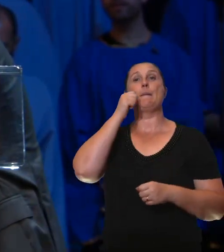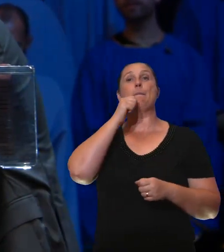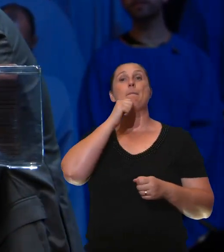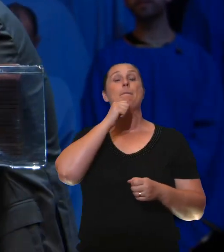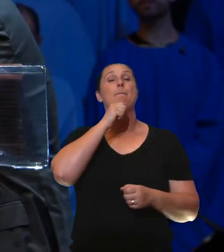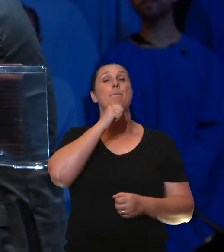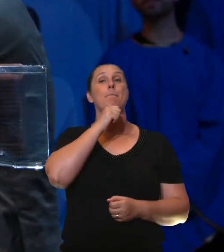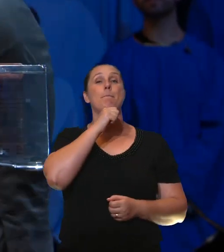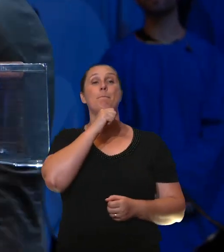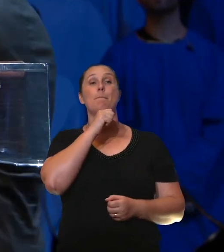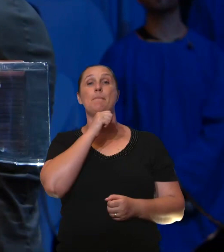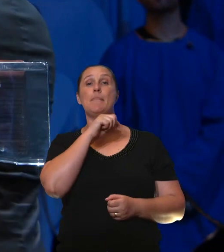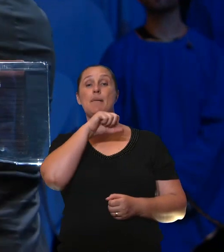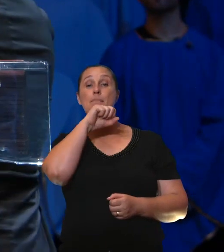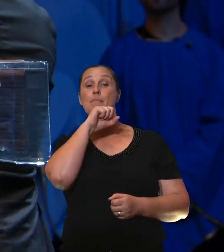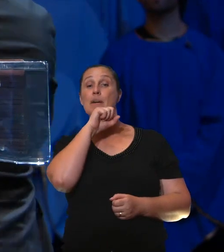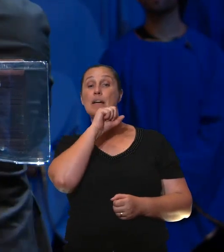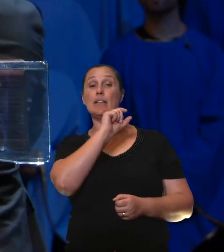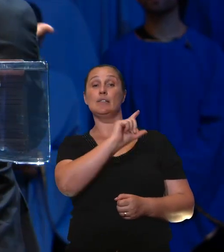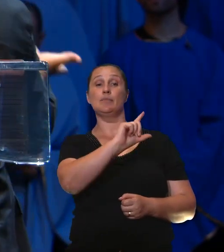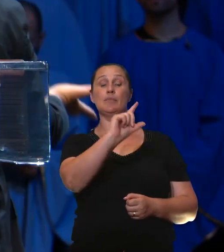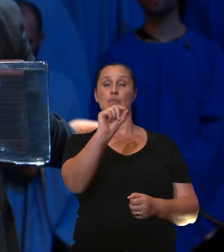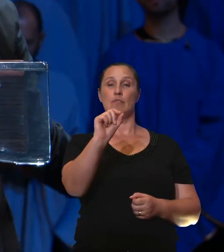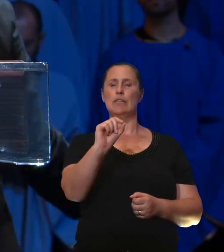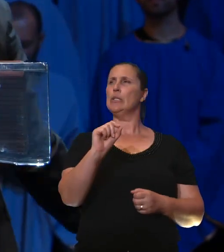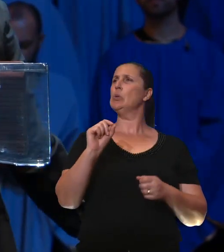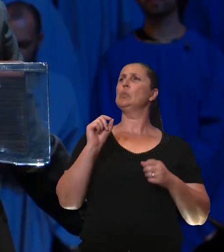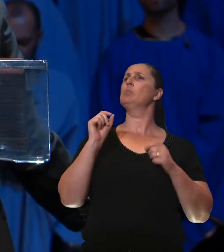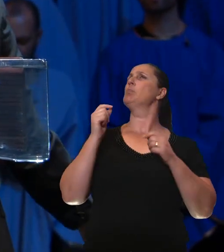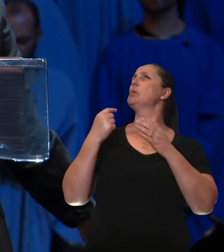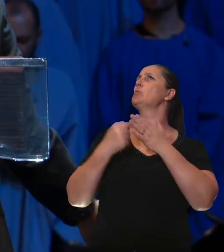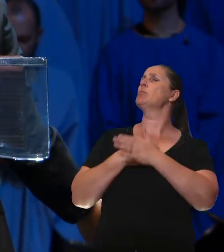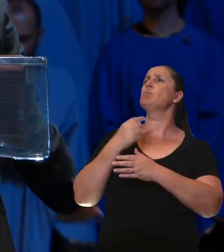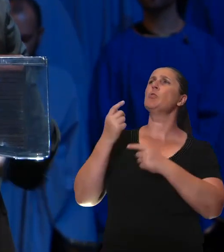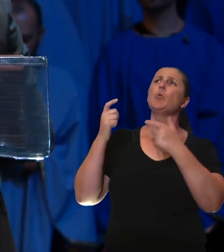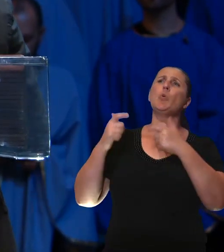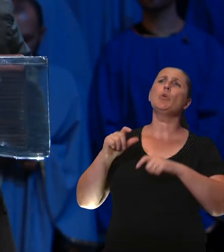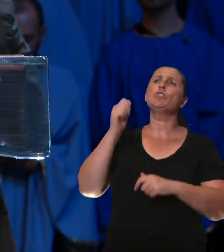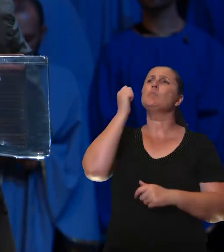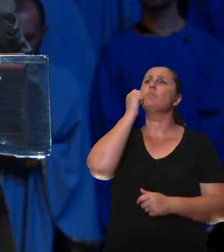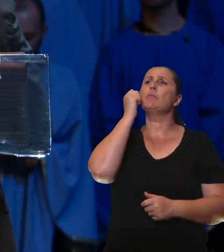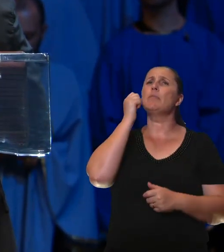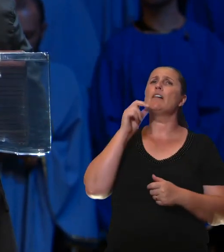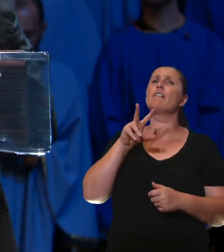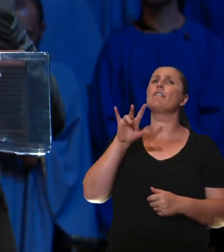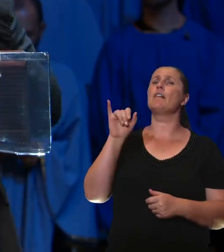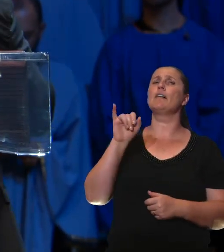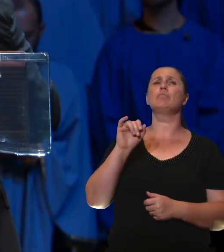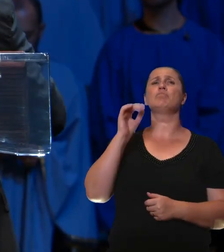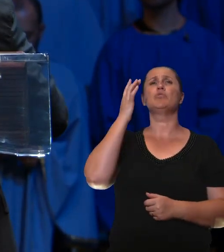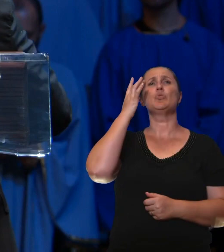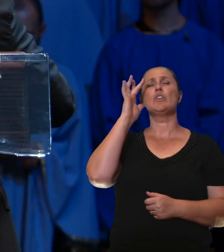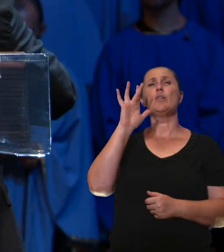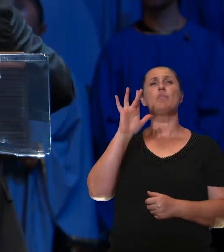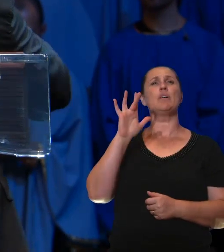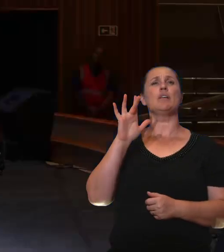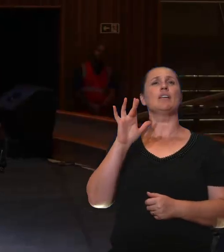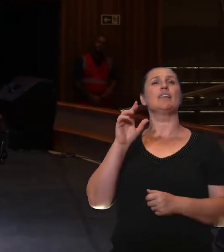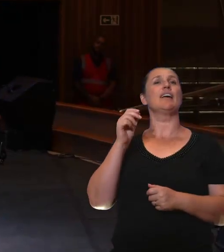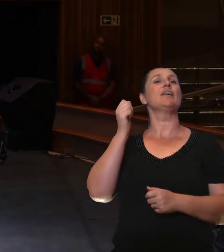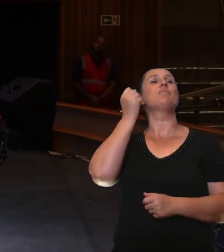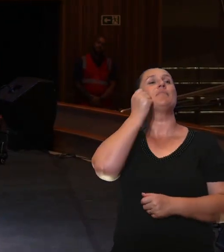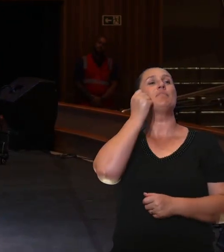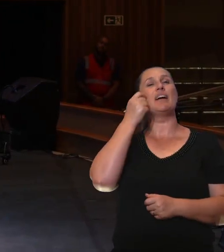tão cedo de casa, me perguntava, para onde minha mãe vai? Não sabia eu que minha mãe ia no círculo